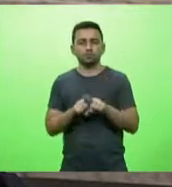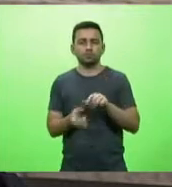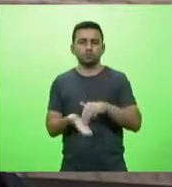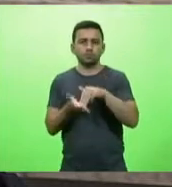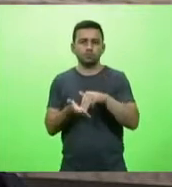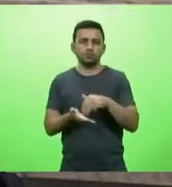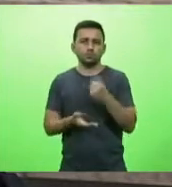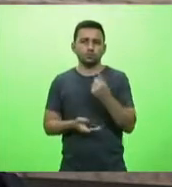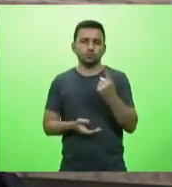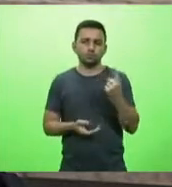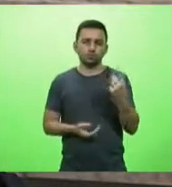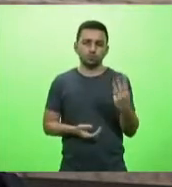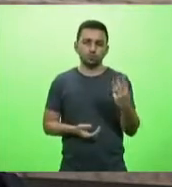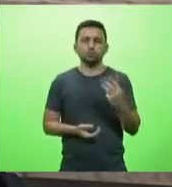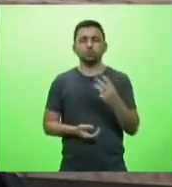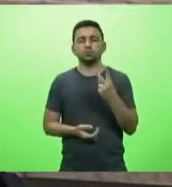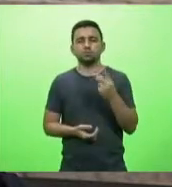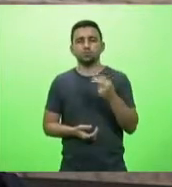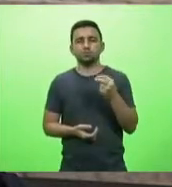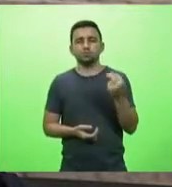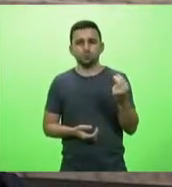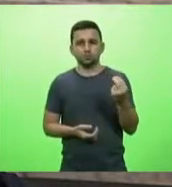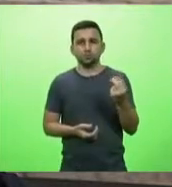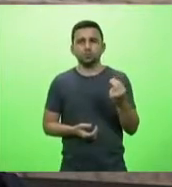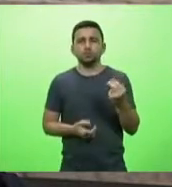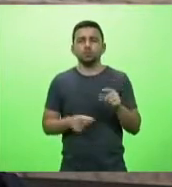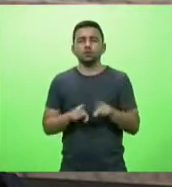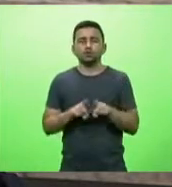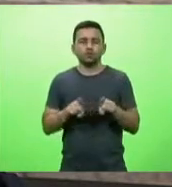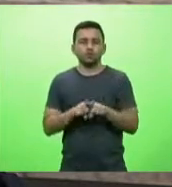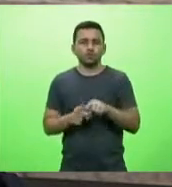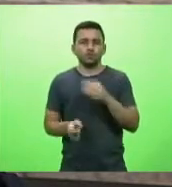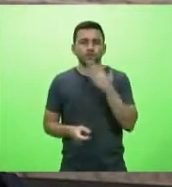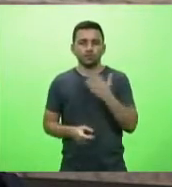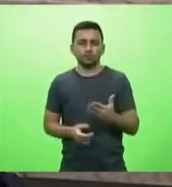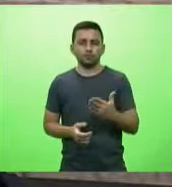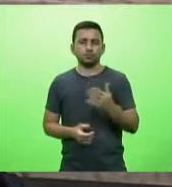a 120/2021, bem como os requerimentos 258 e